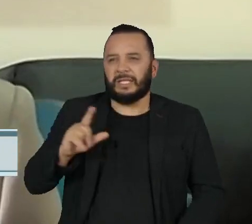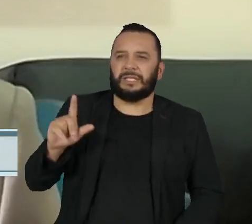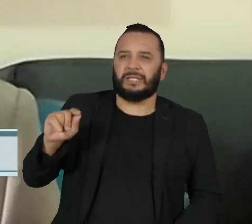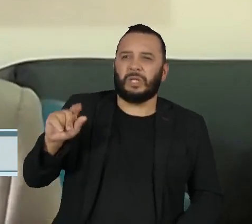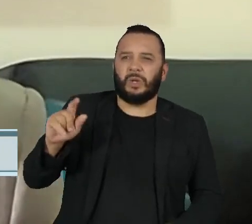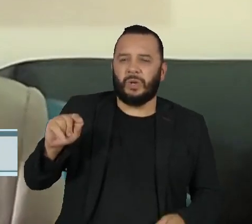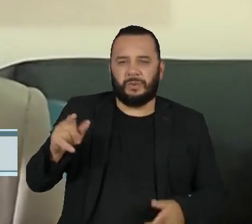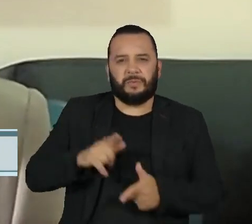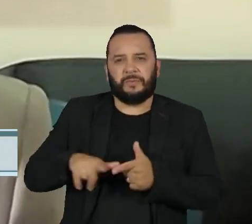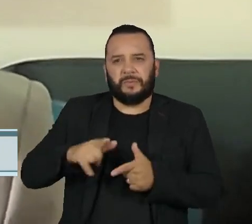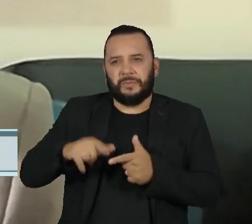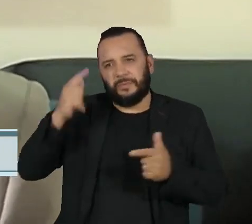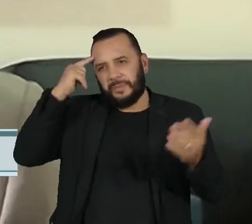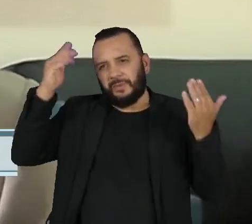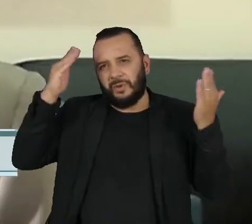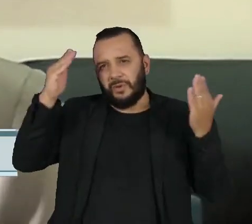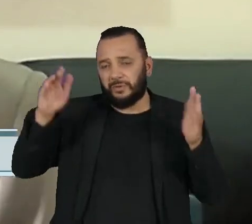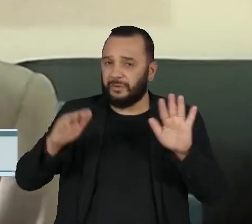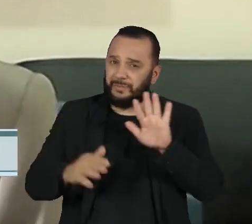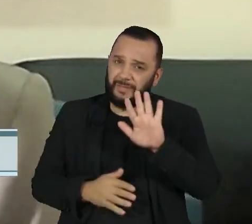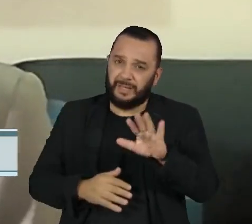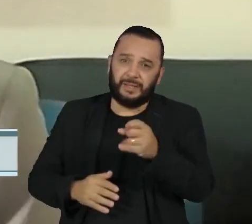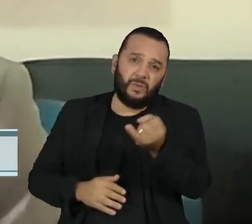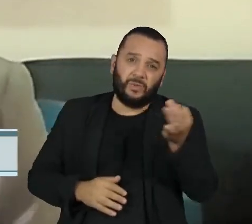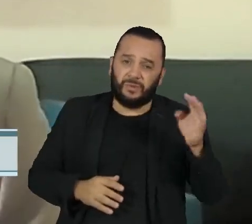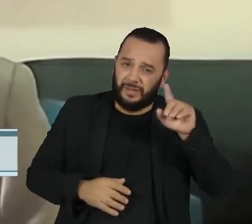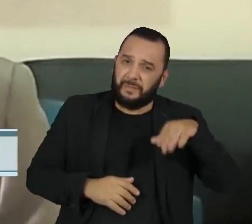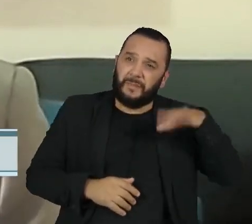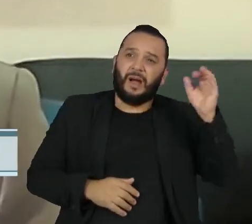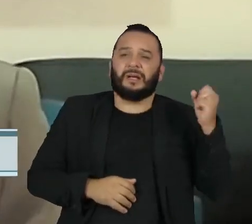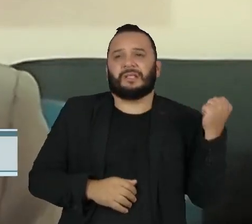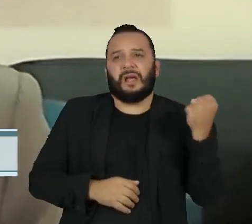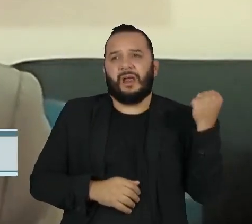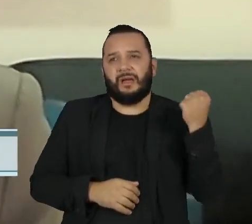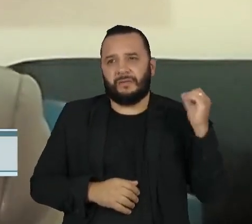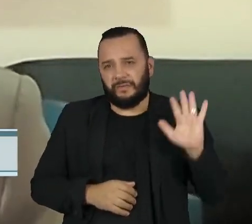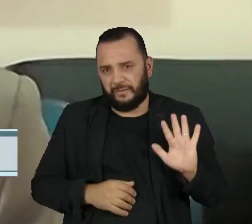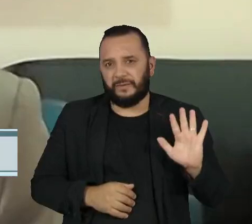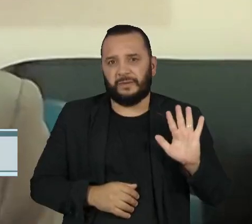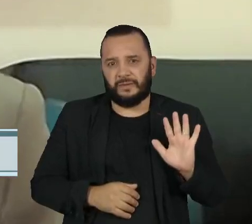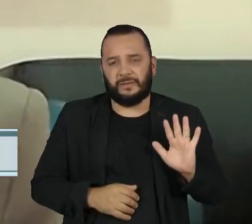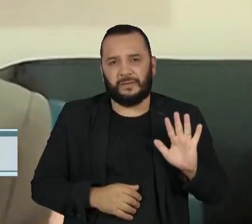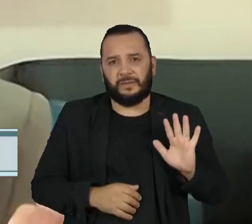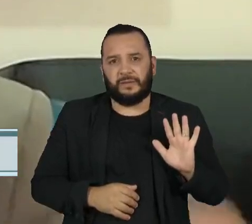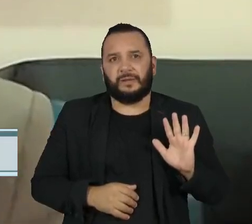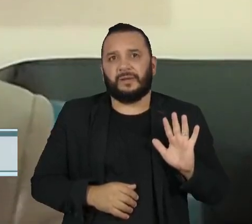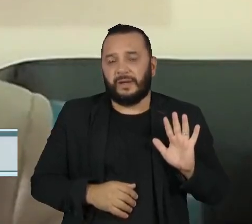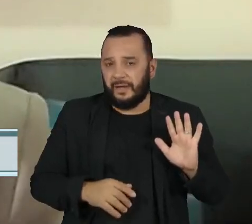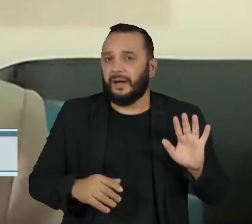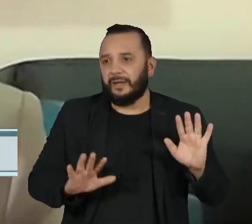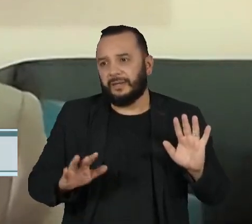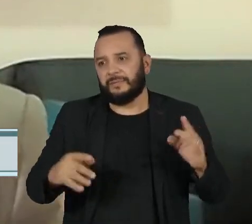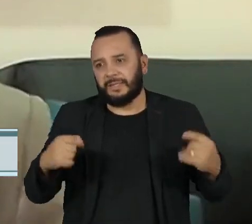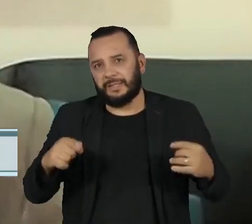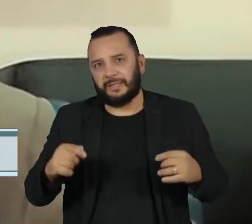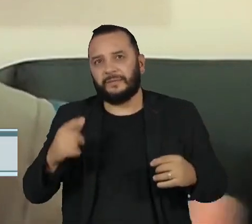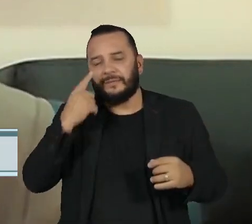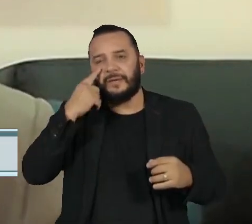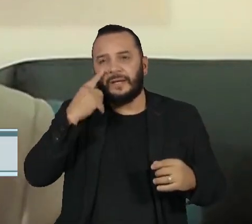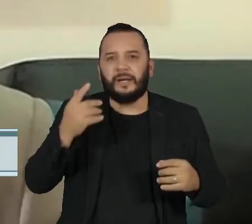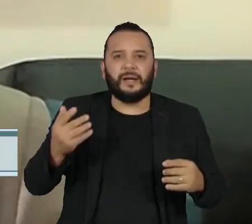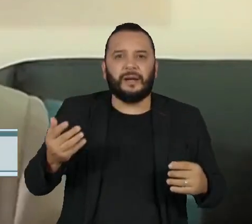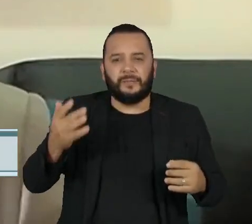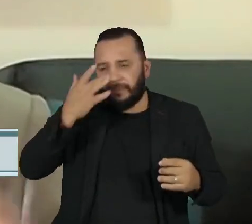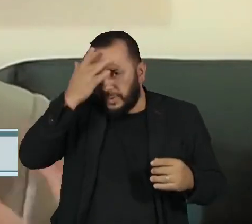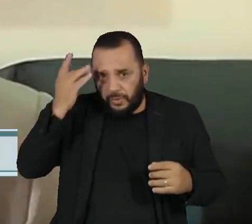lado, nós sabemos que alguns quadros são mais graves, e aí a gente geralmente mede isso com relação a essa questão do impacto, né? O quanto a pessoa